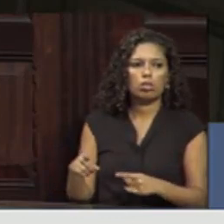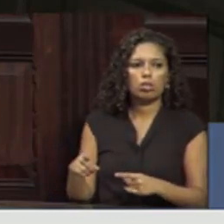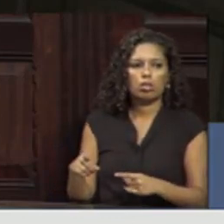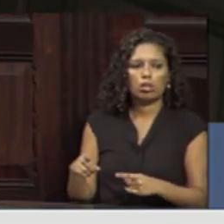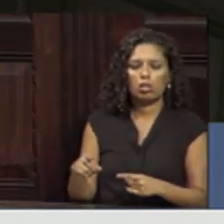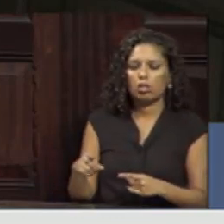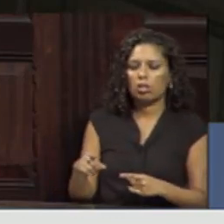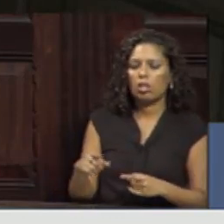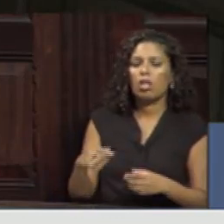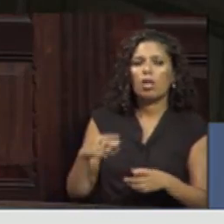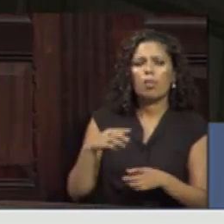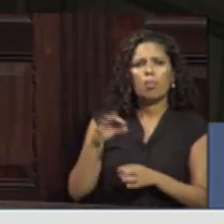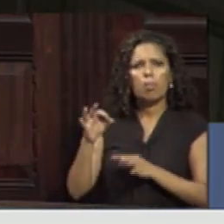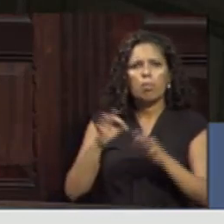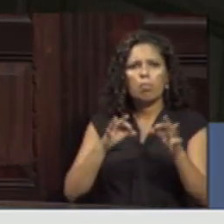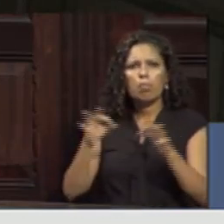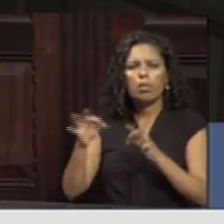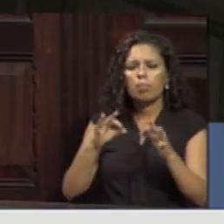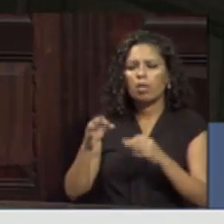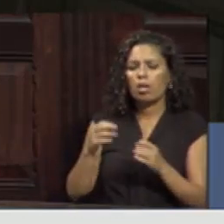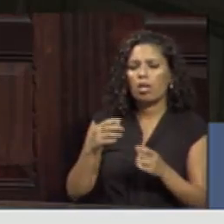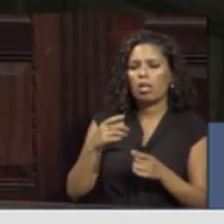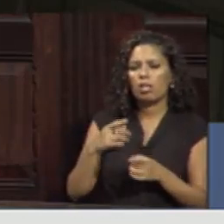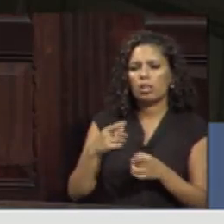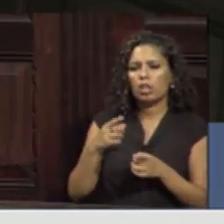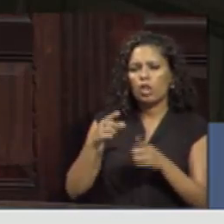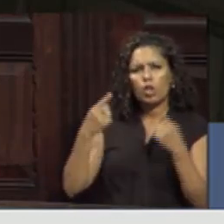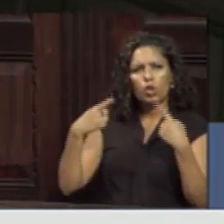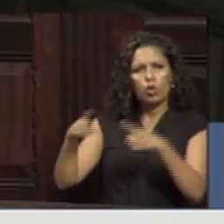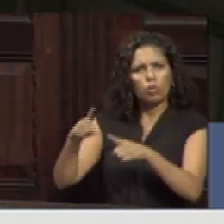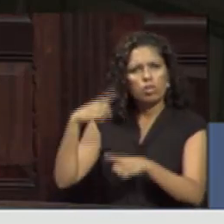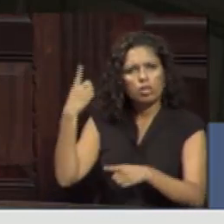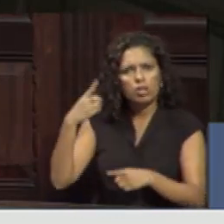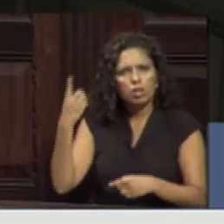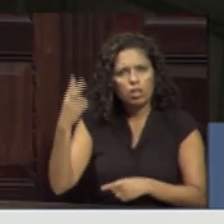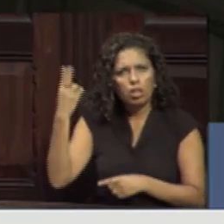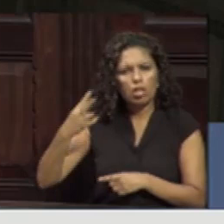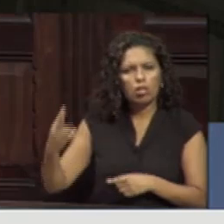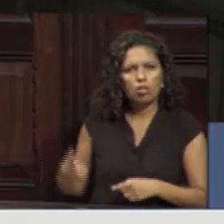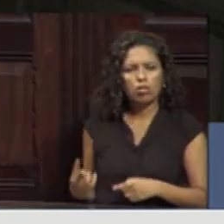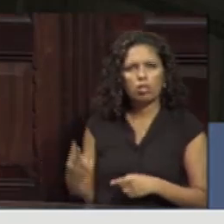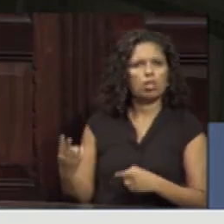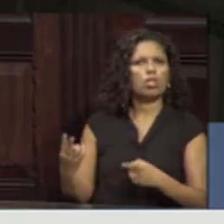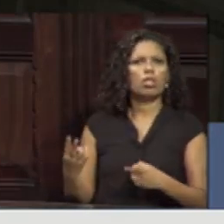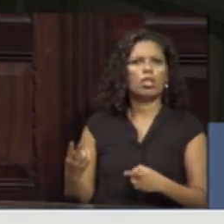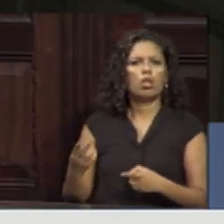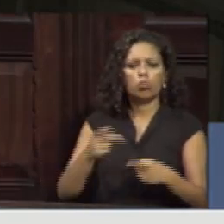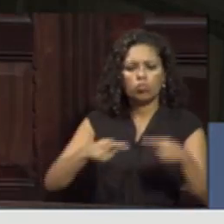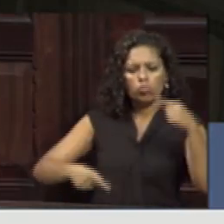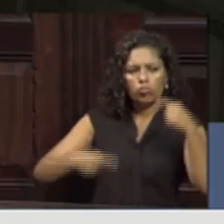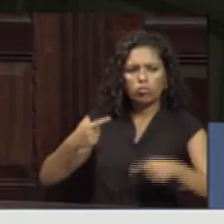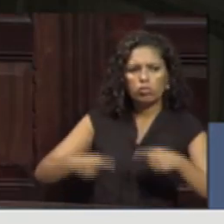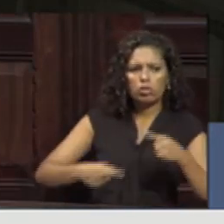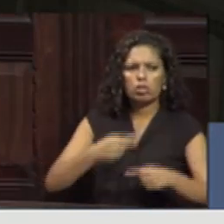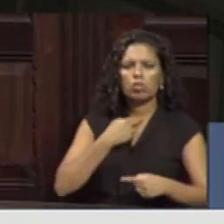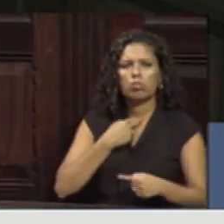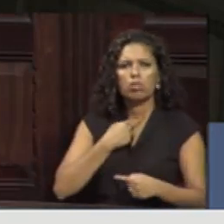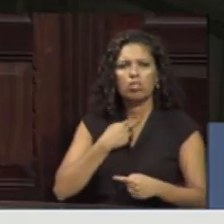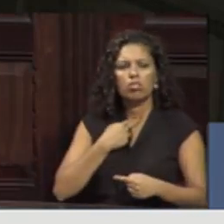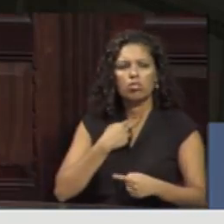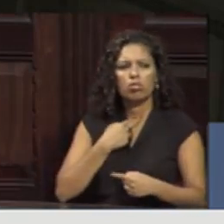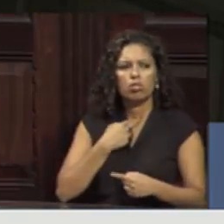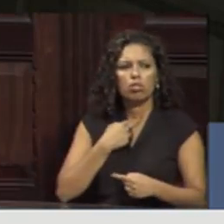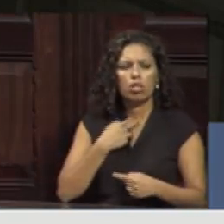de intimidação, para que a gente possa eliminar a possibilidade de uma terrível escalada que pode estar se